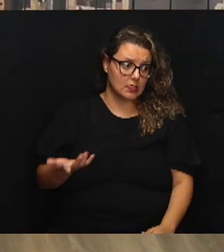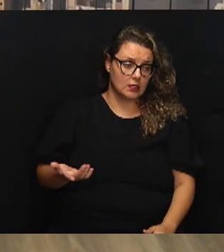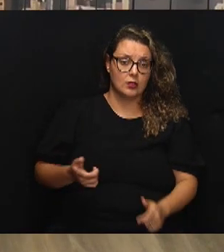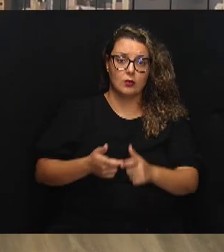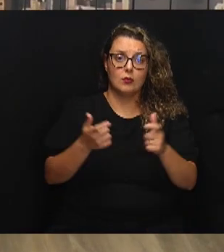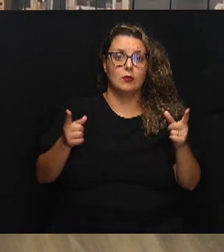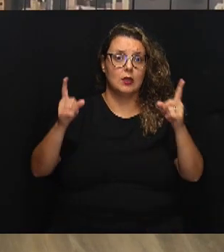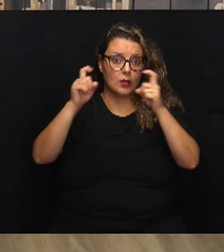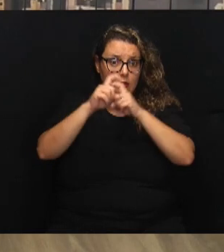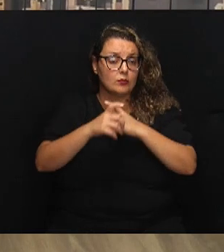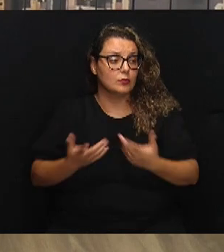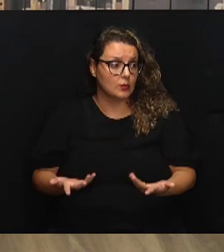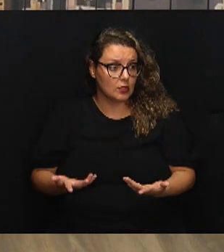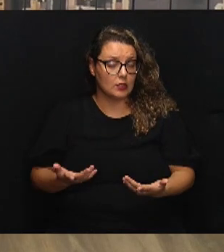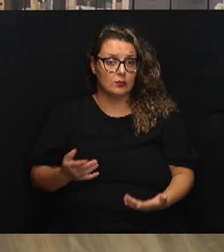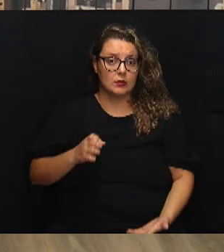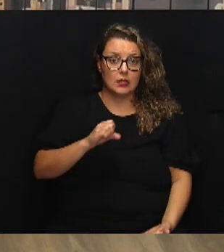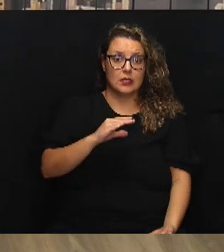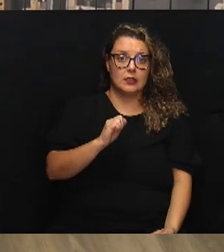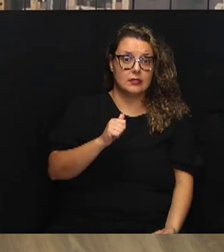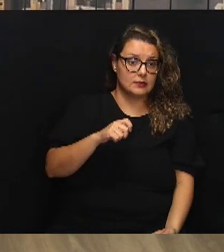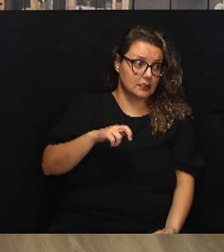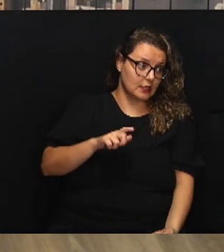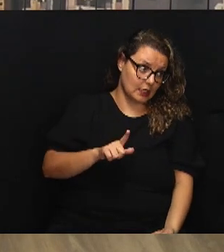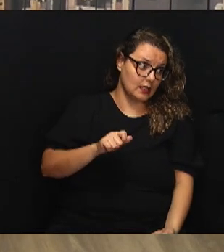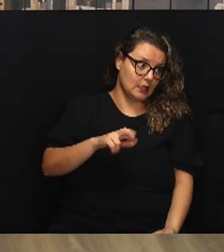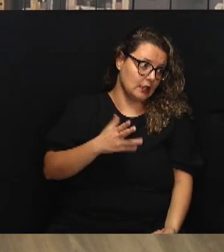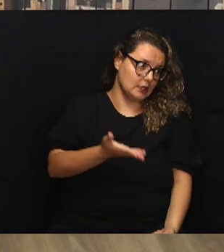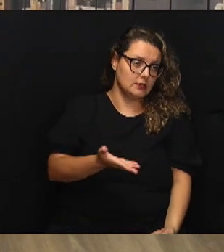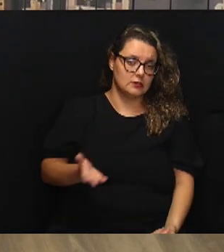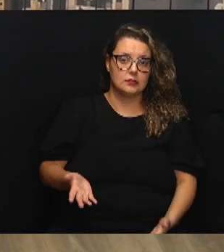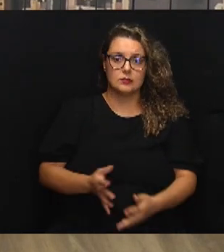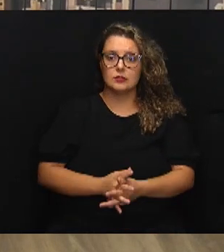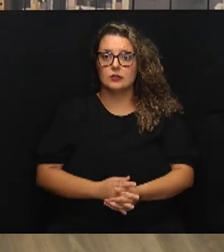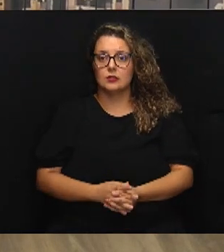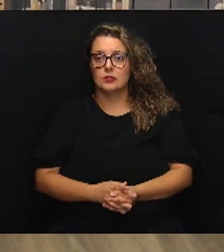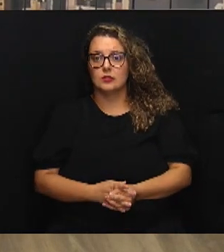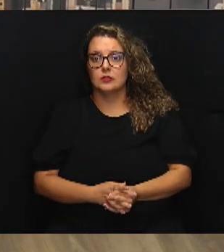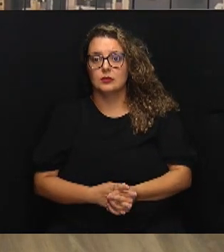se existe, né, e qual é o maior desafio para escalar isso, né?